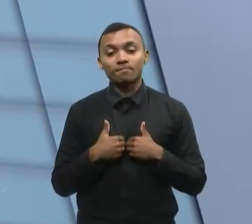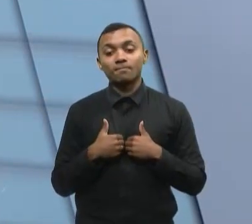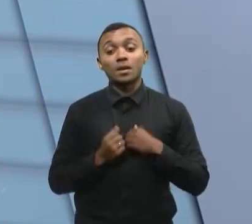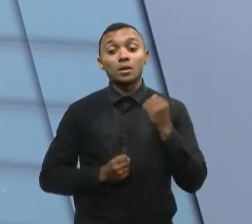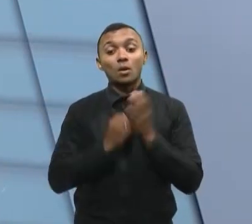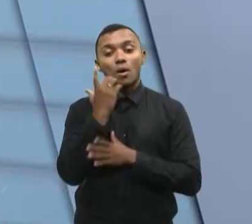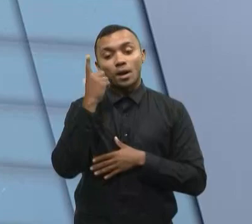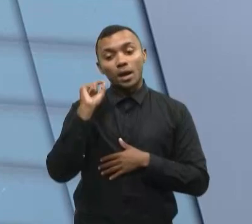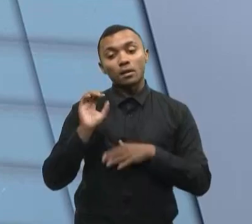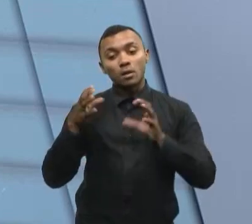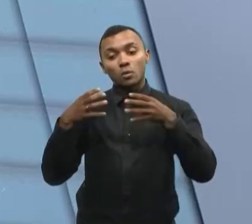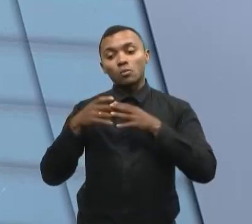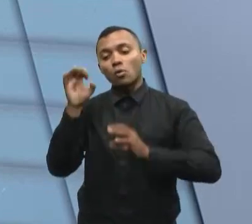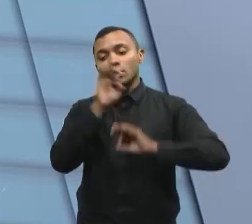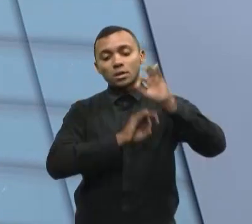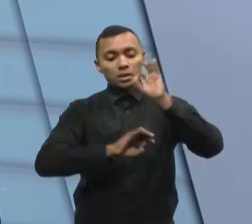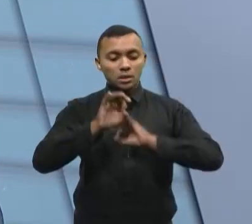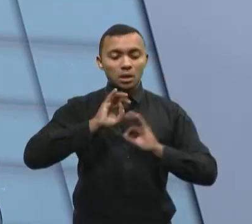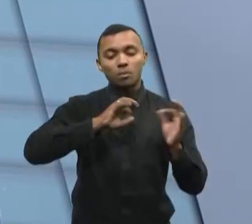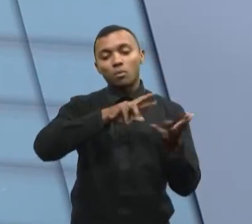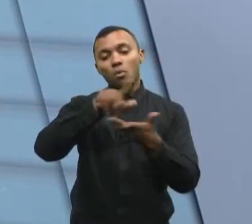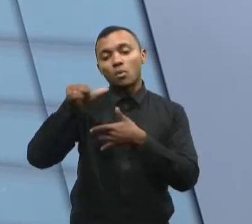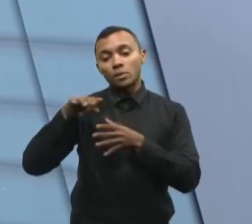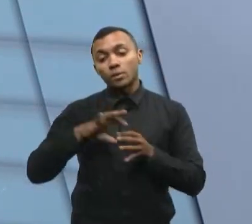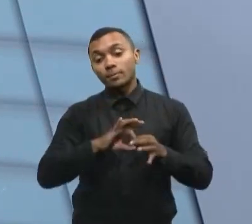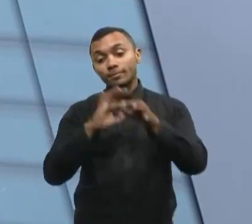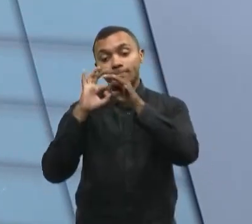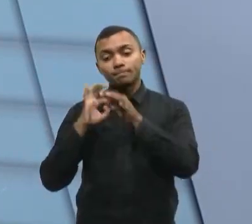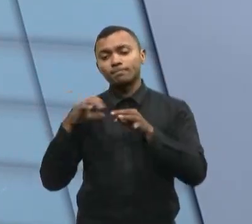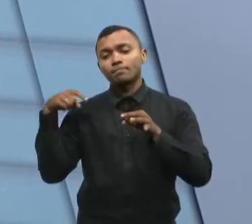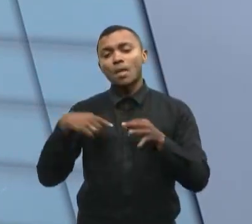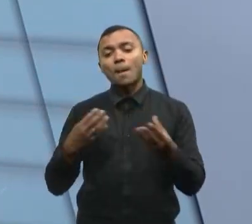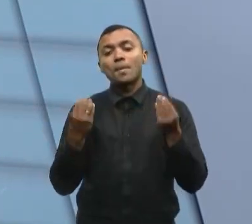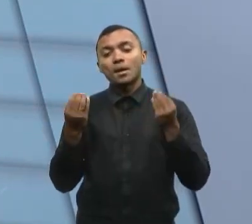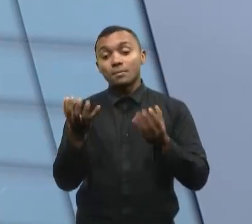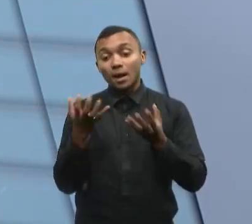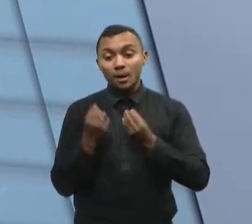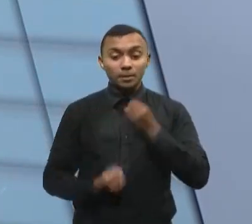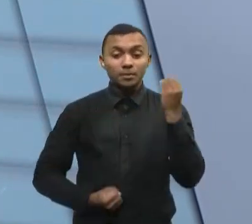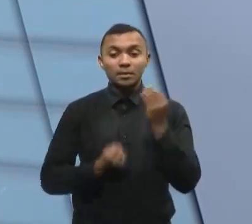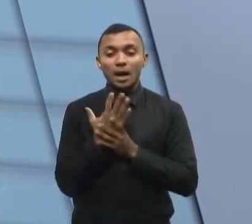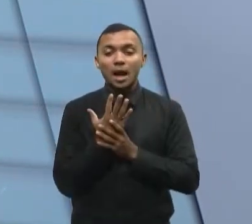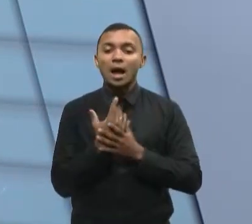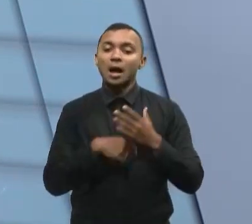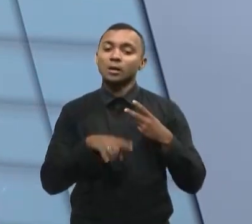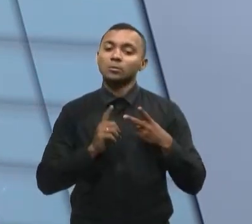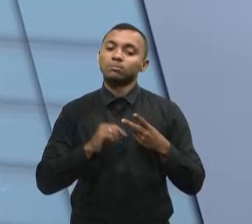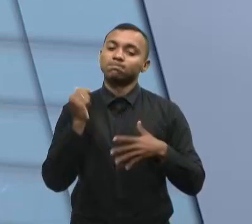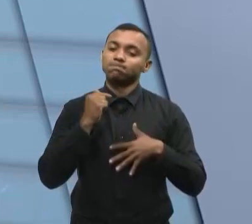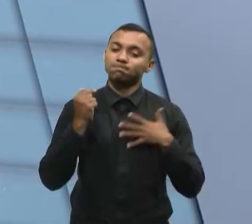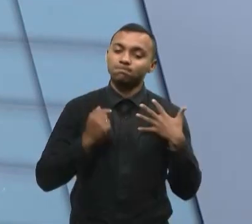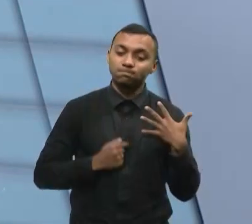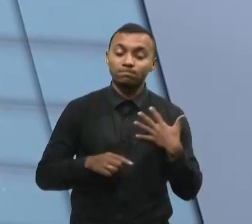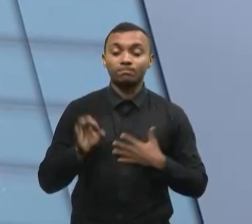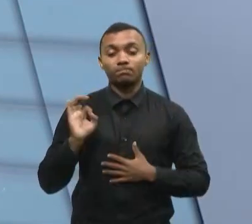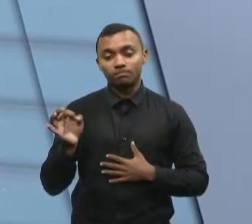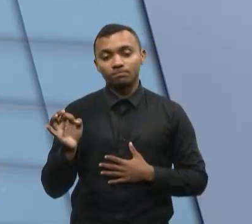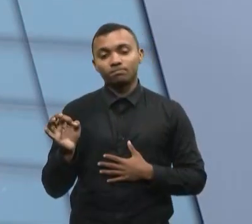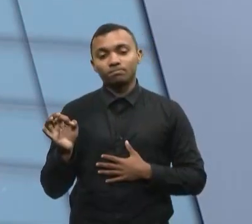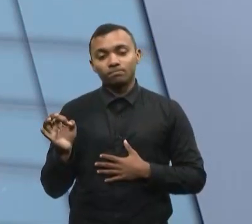Organização das Nações Unidas, com o intuito de desenvolver ações, sensibilização e